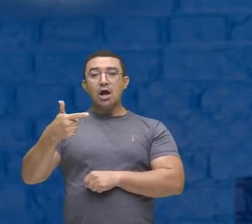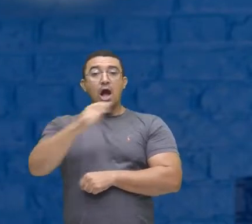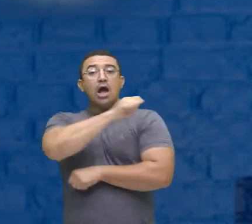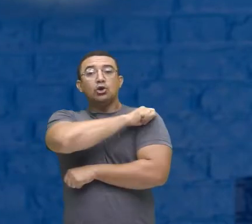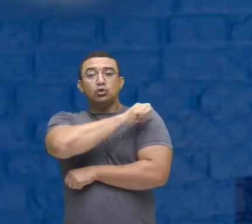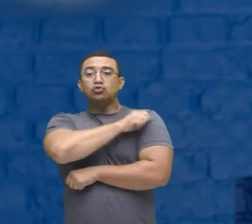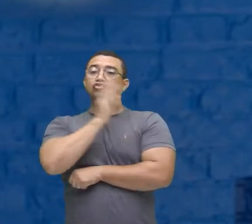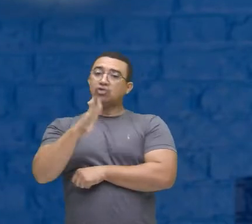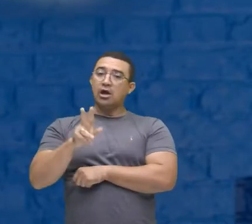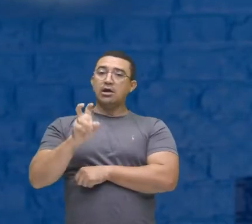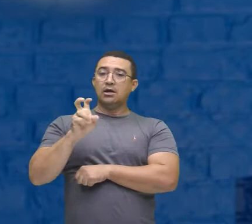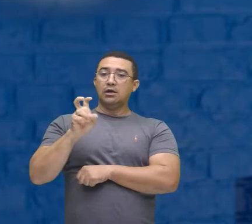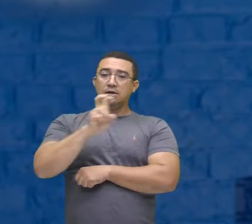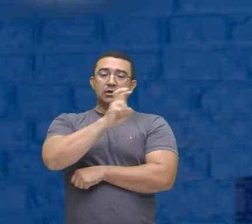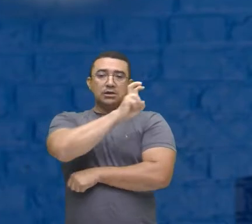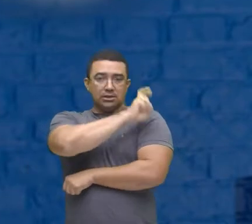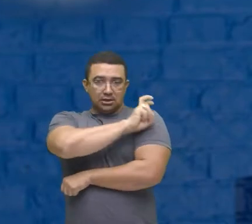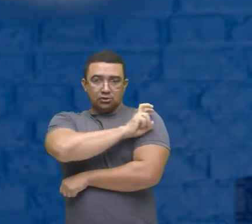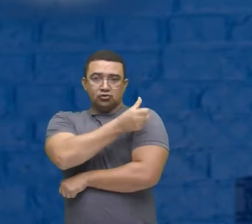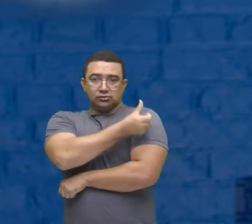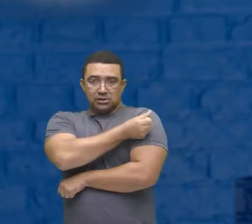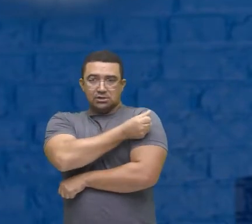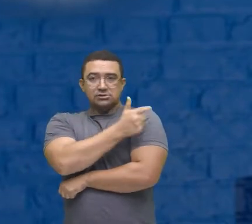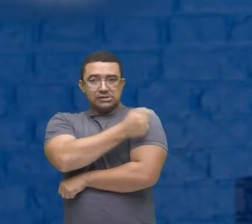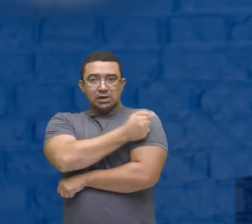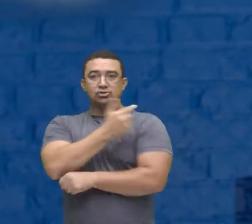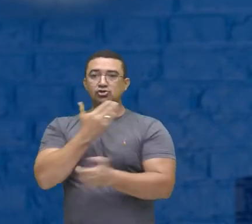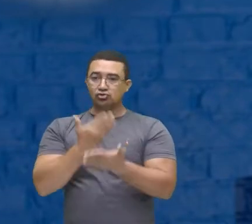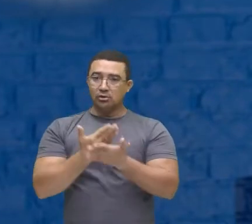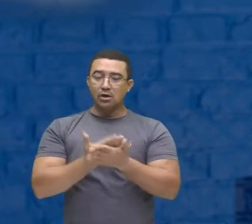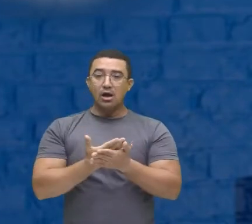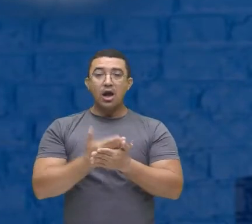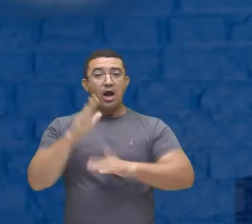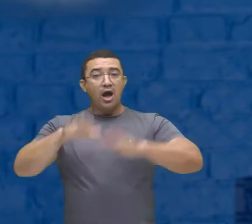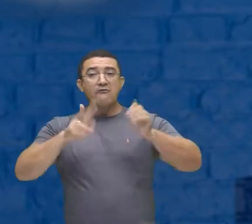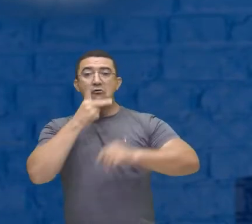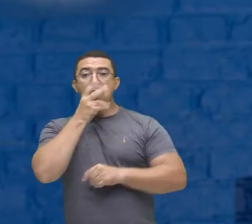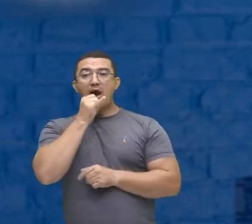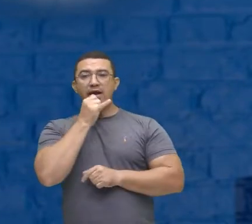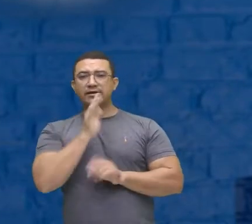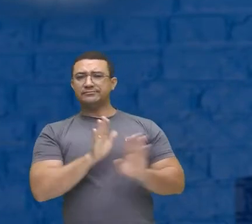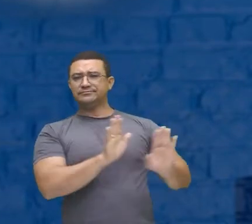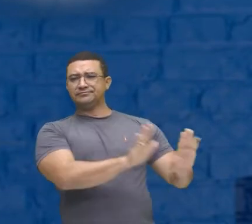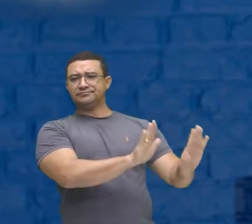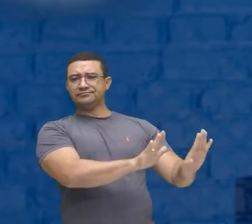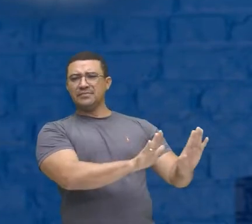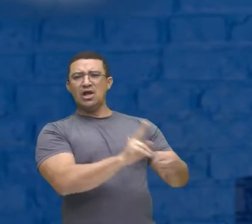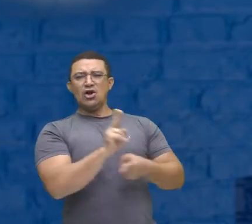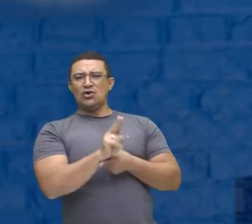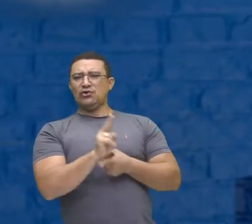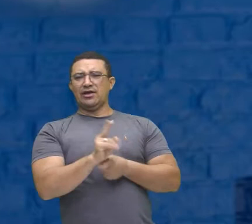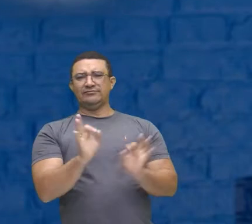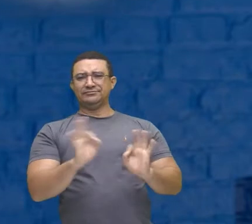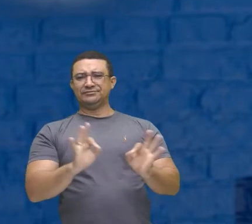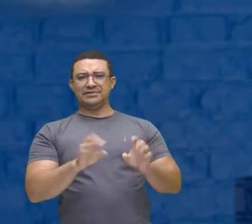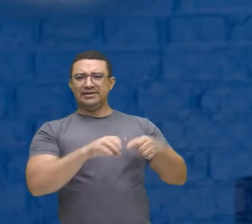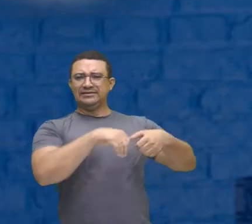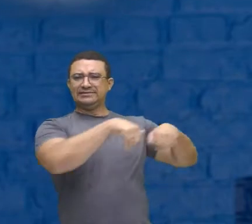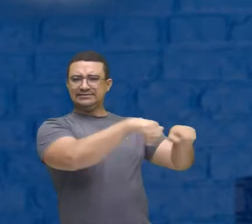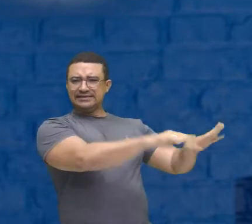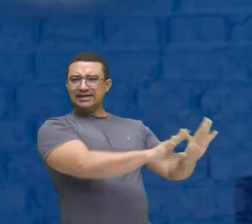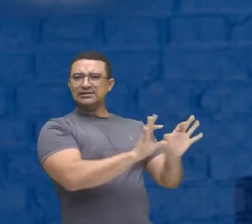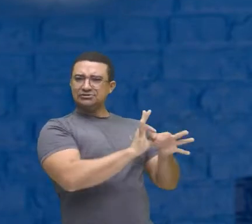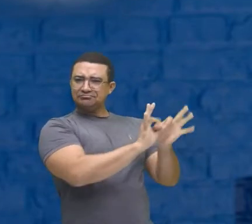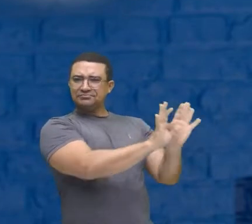5º, 6º, 7º ano, os pais acabam relaxando um pouco nesse cuidado. Parece que aquela criança que está